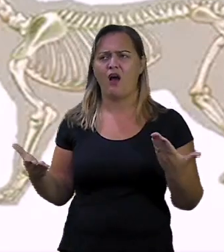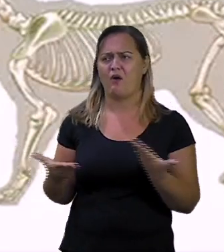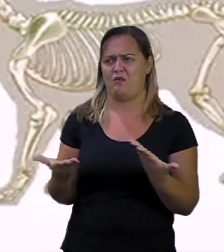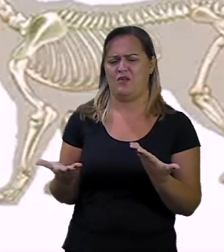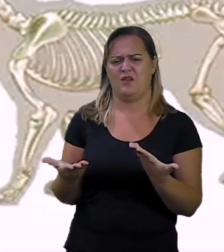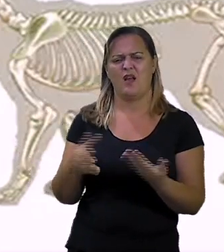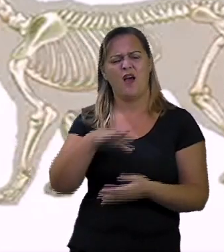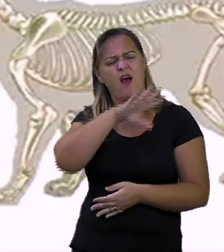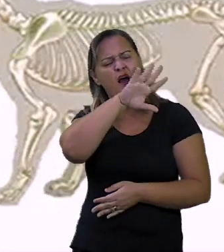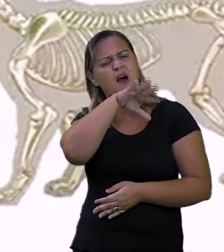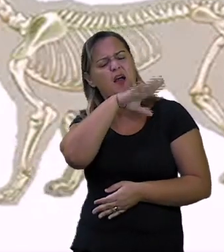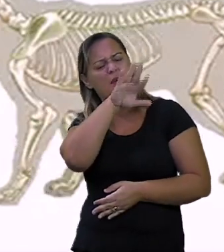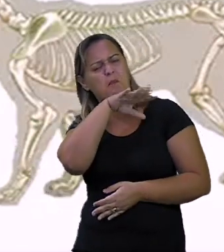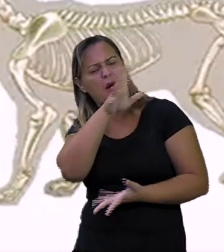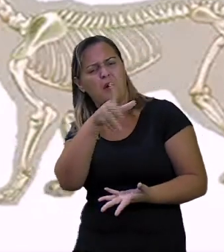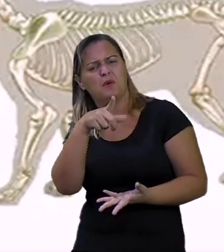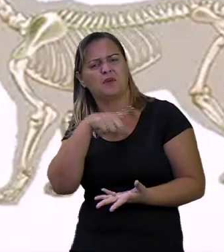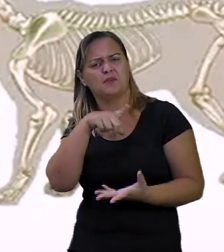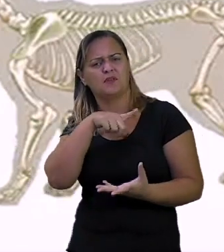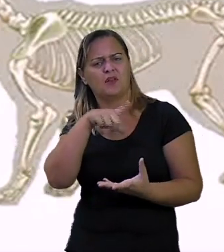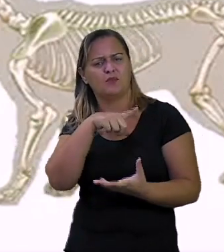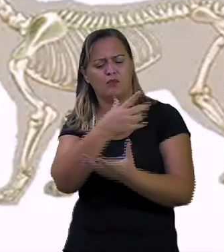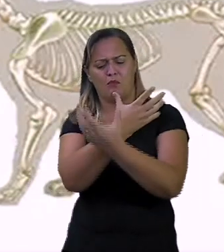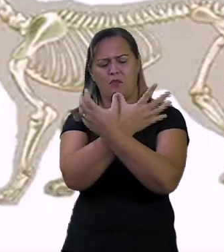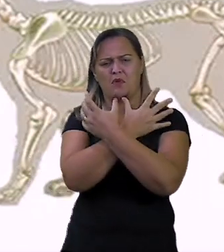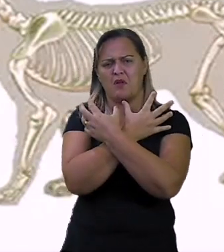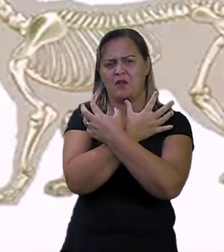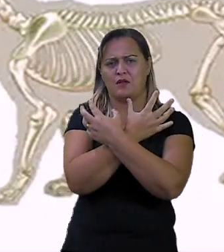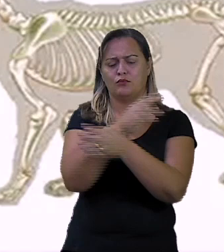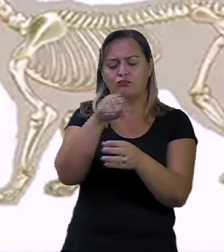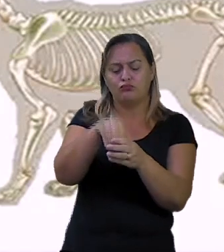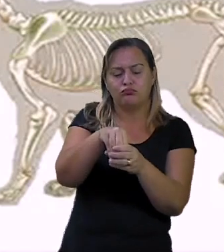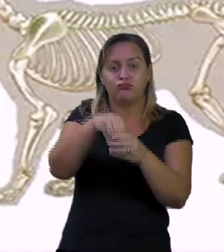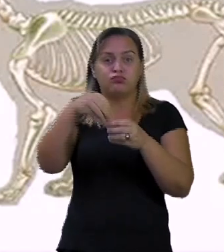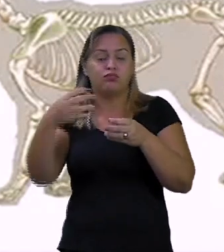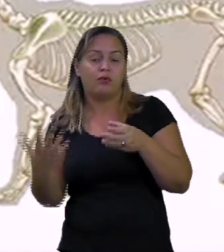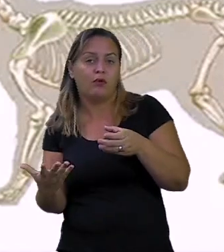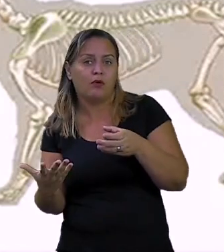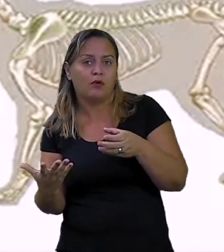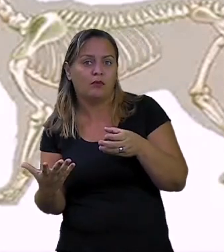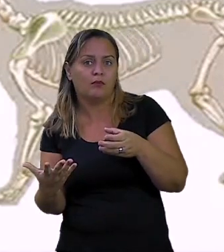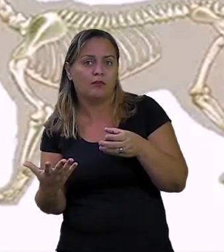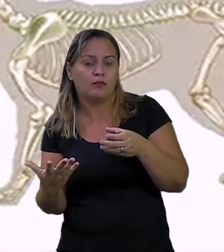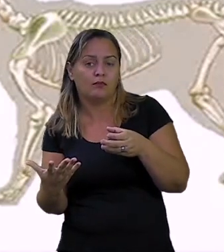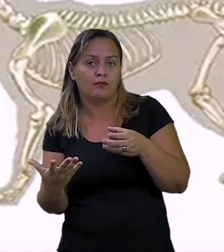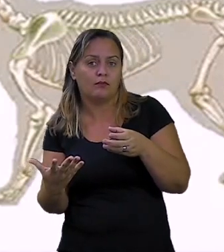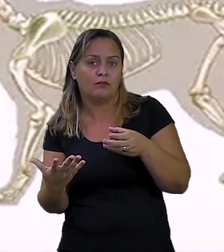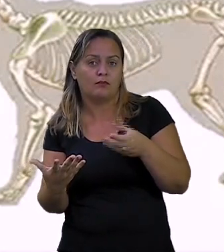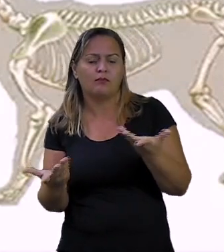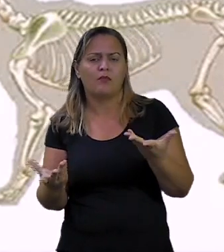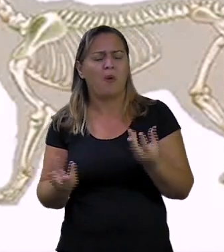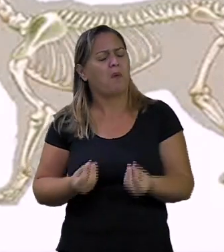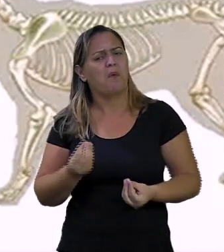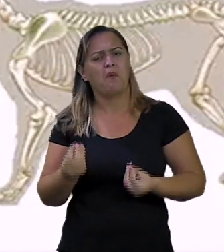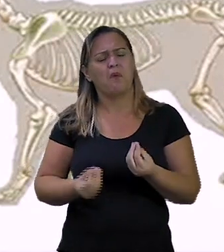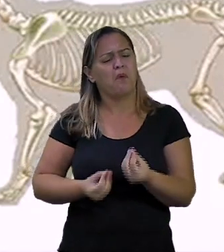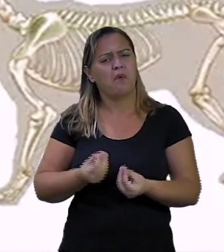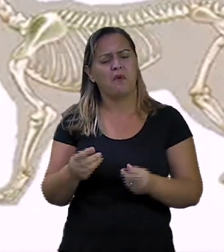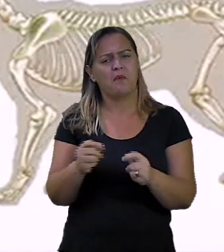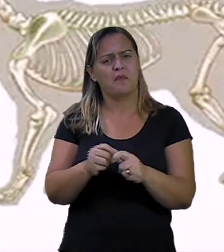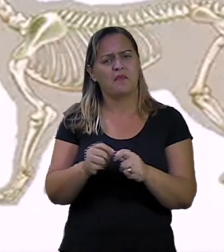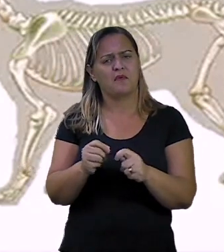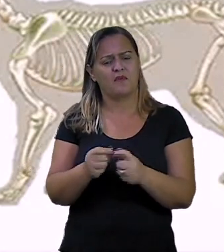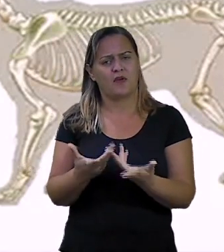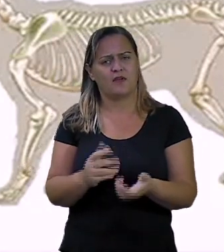como se fosse uma armadura Oi e aí que animais são e para que serve essa armadura é